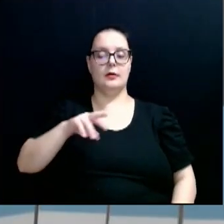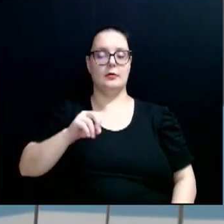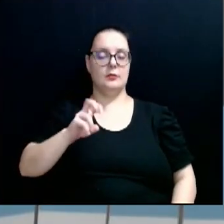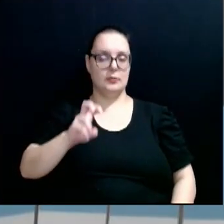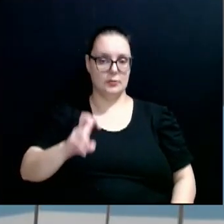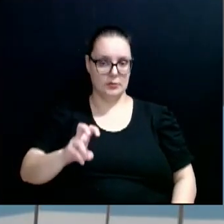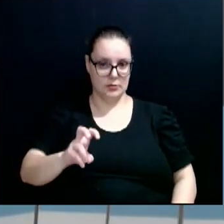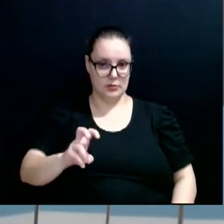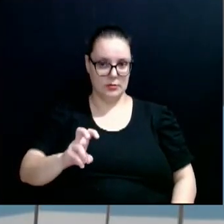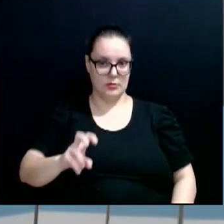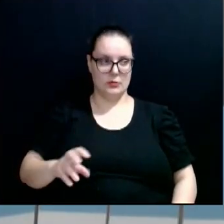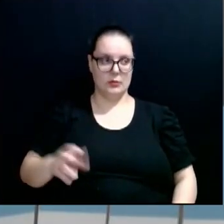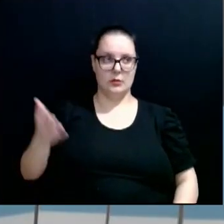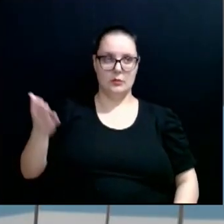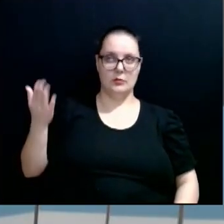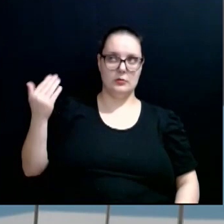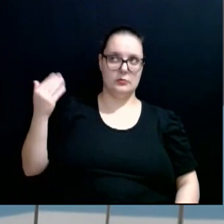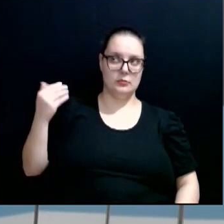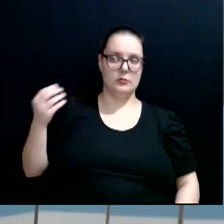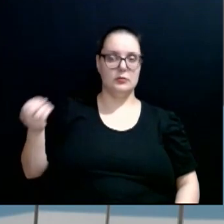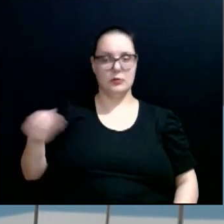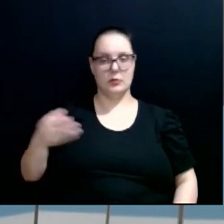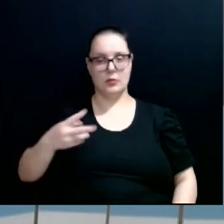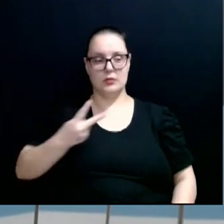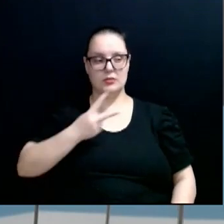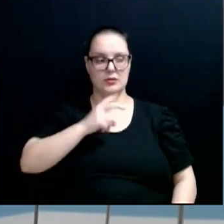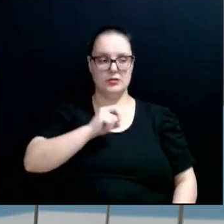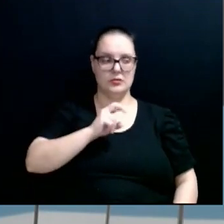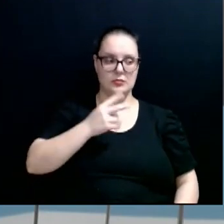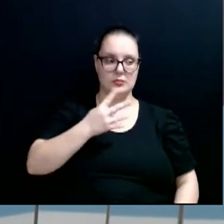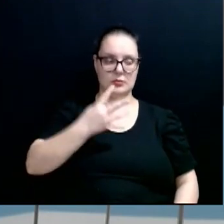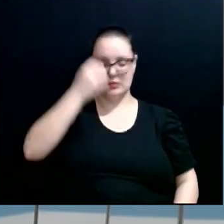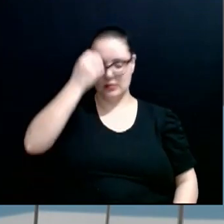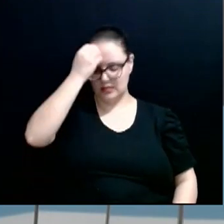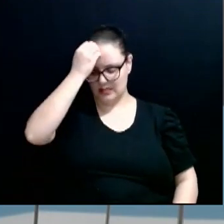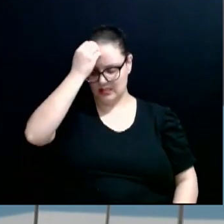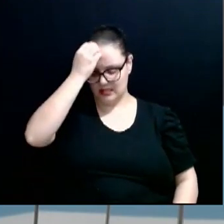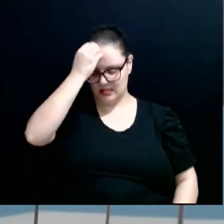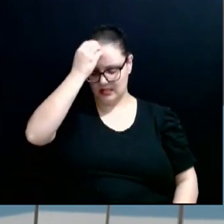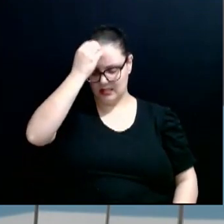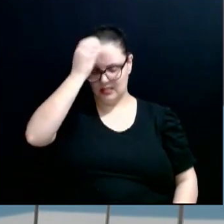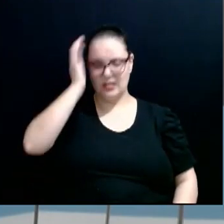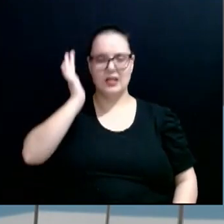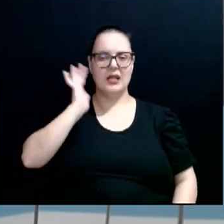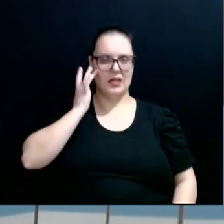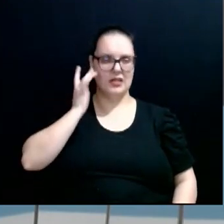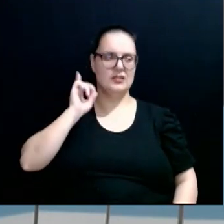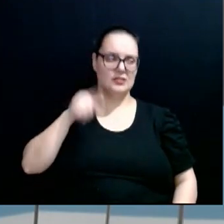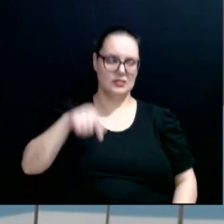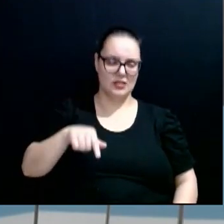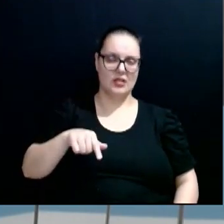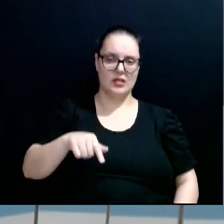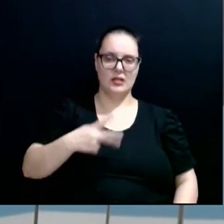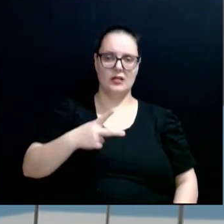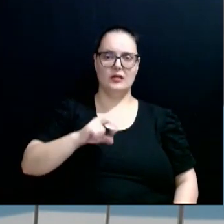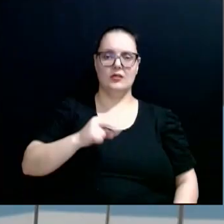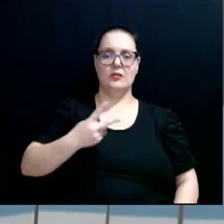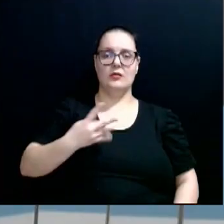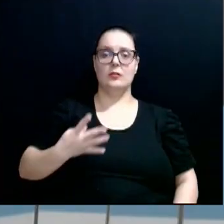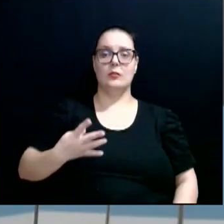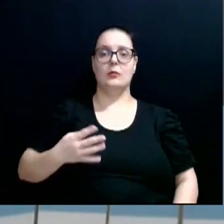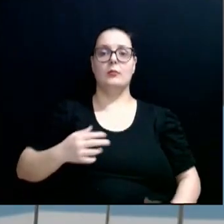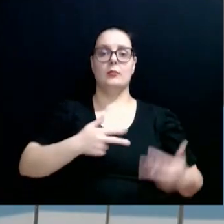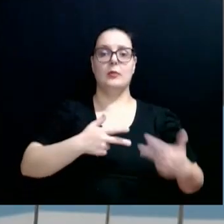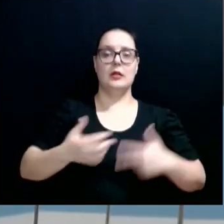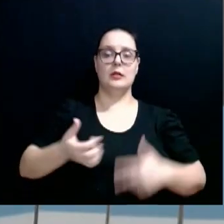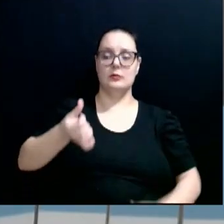sei te dizer exatamente se é de 24, mas eu acho que é 24 já, é o padrão Euro 6. Eles são veículo a